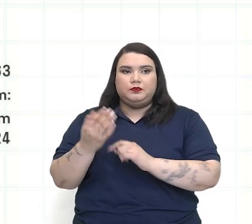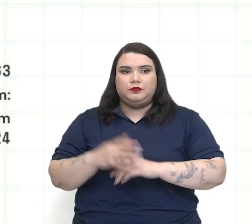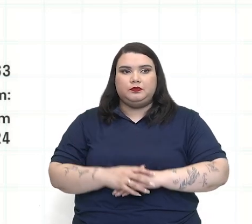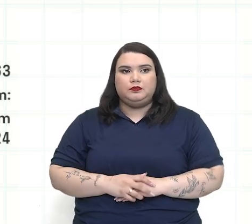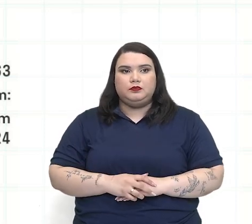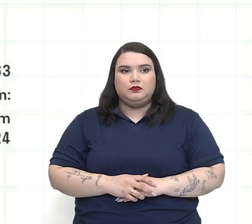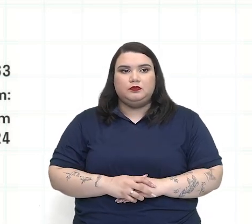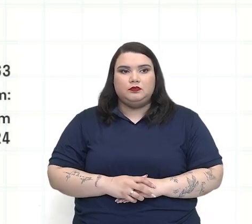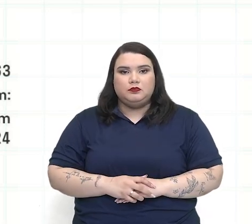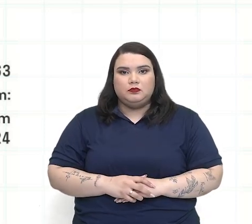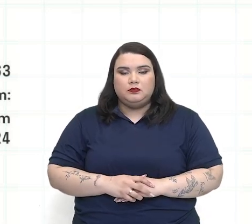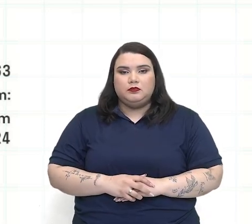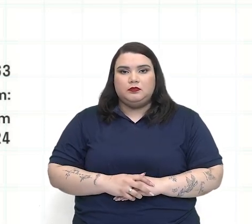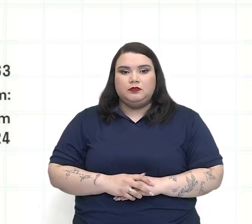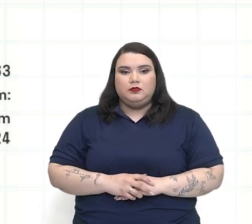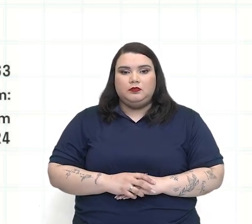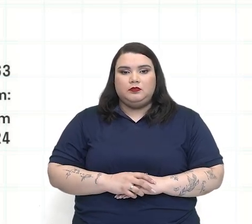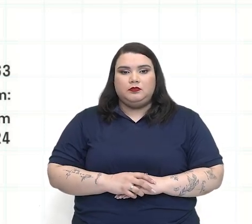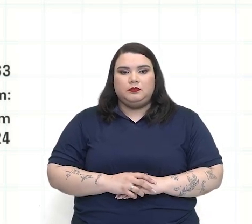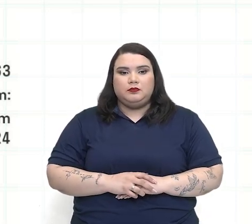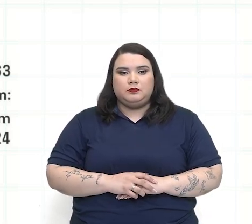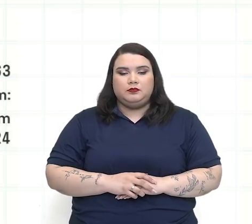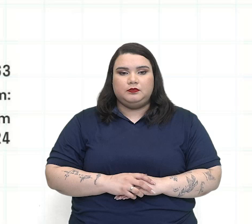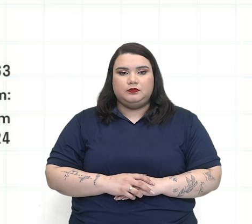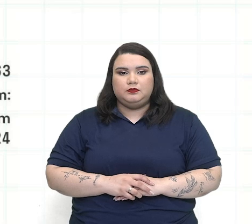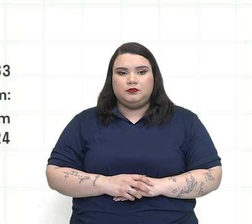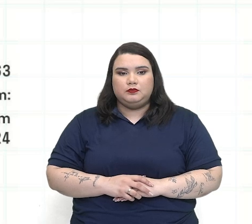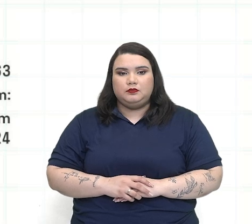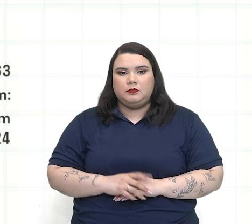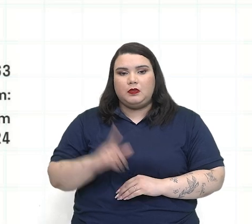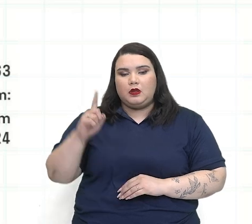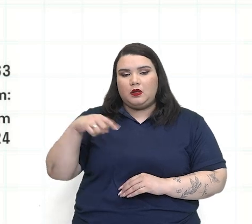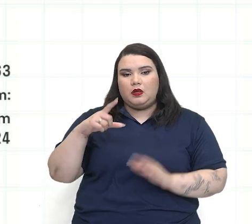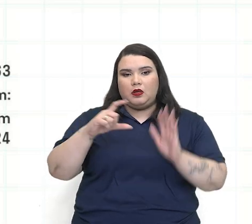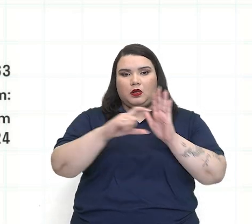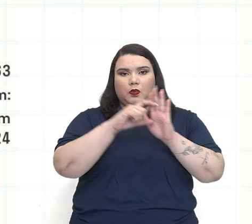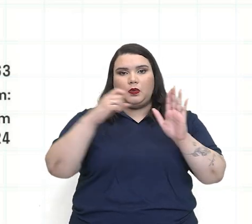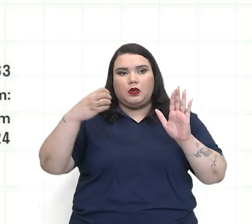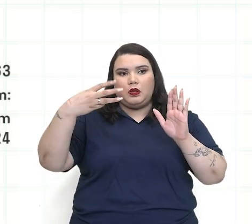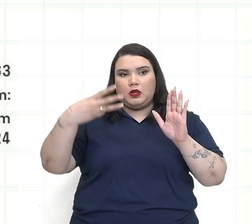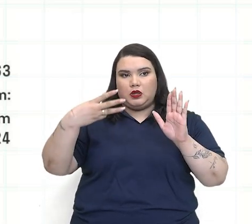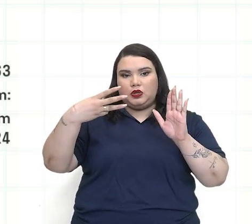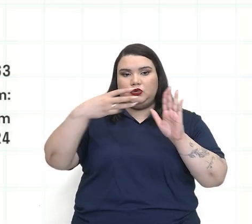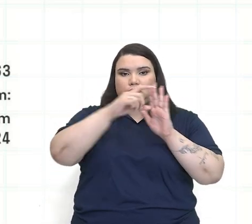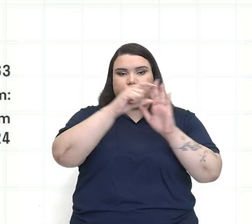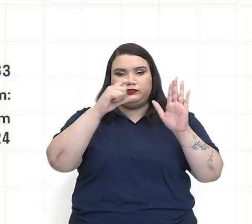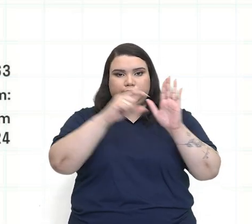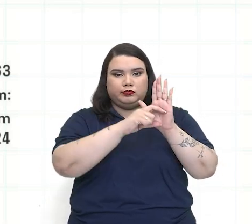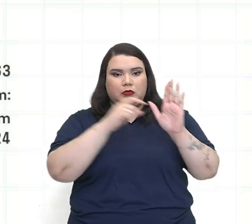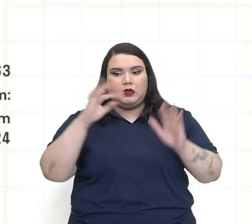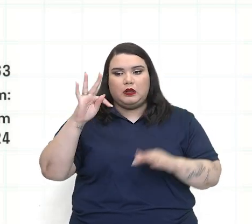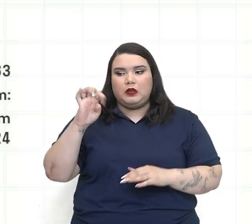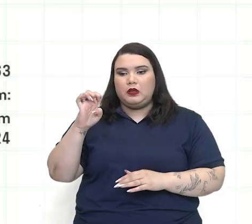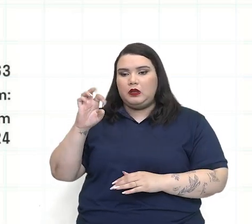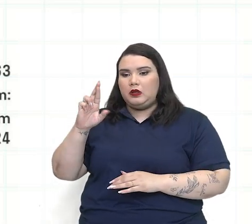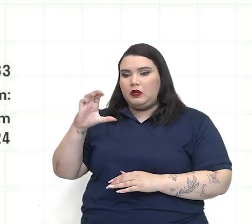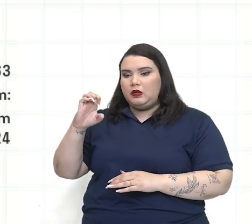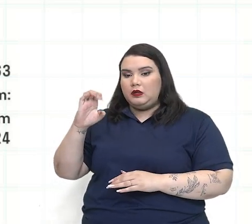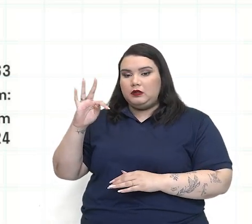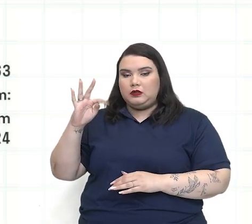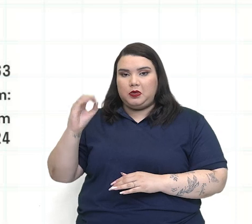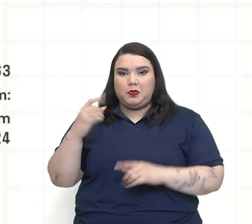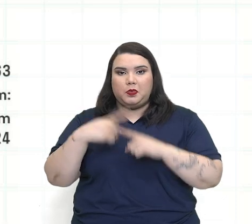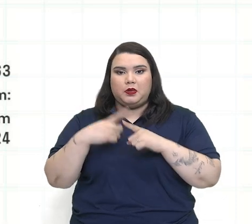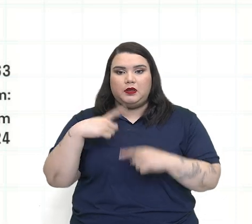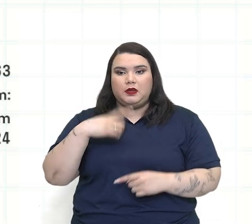de fósforo. Aqui ele já muda, gente. Olha, temos um terceto aqui, olha. Por que é terceto? Porque